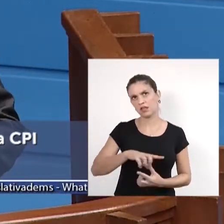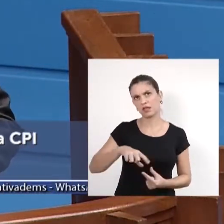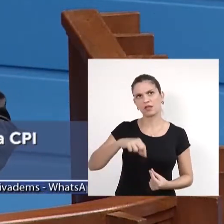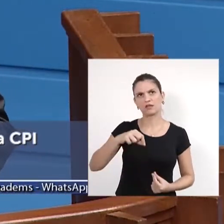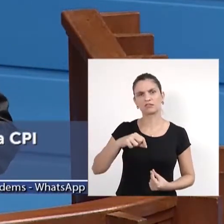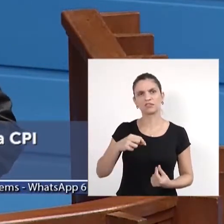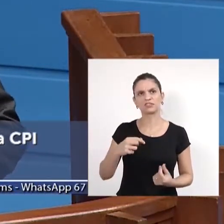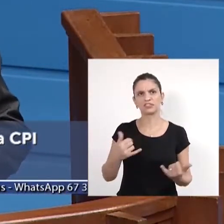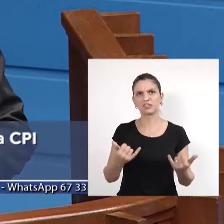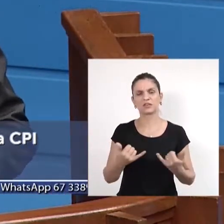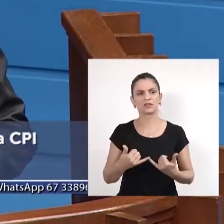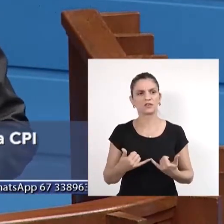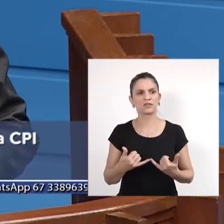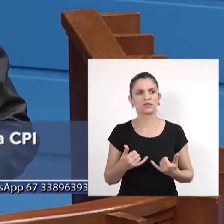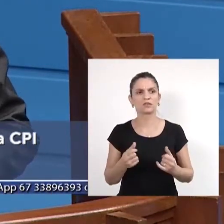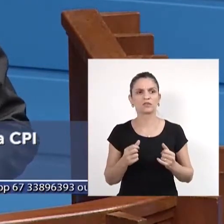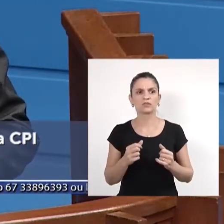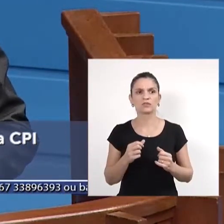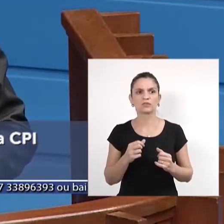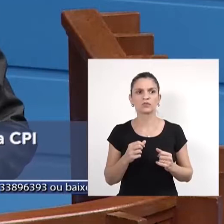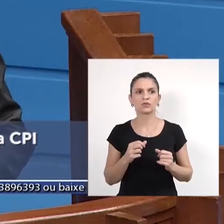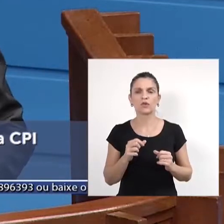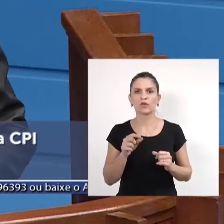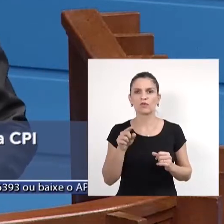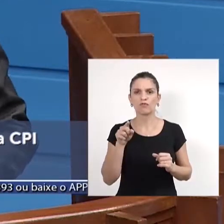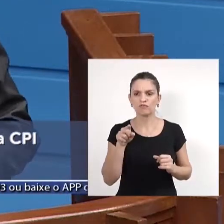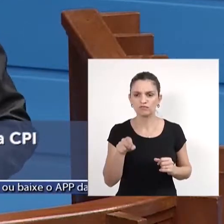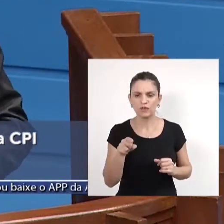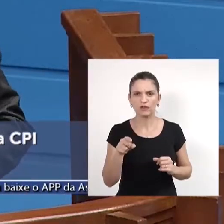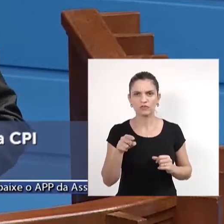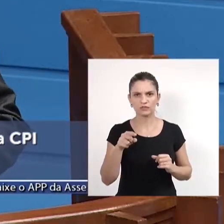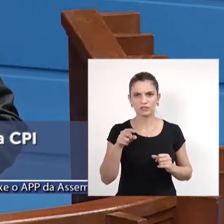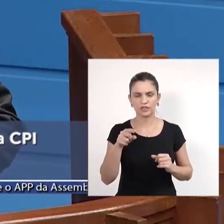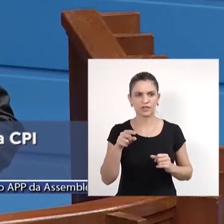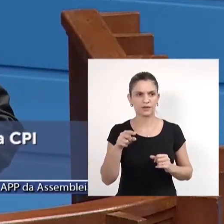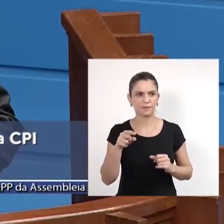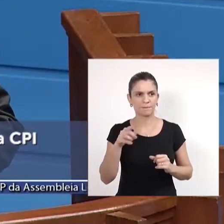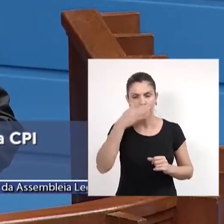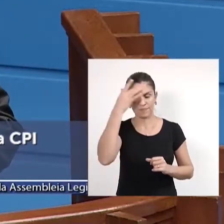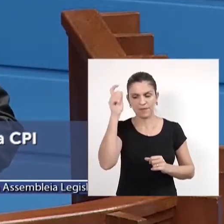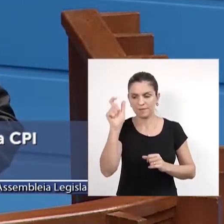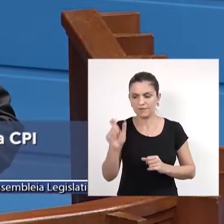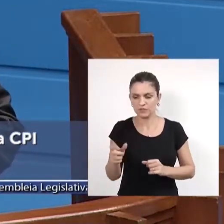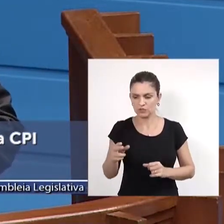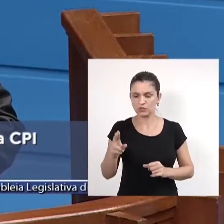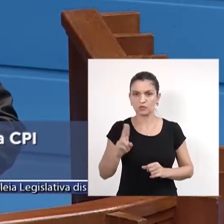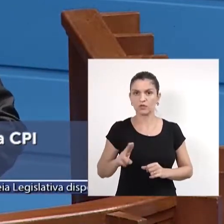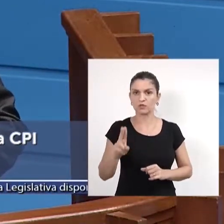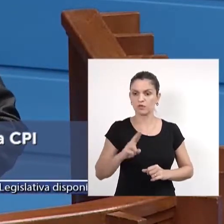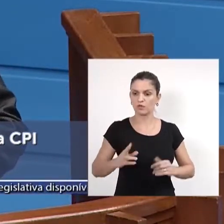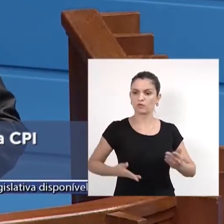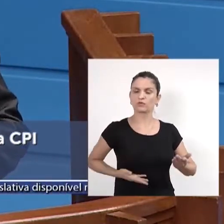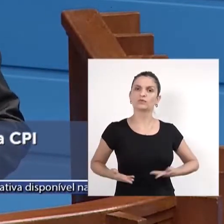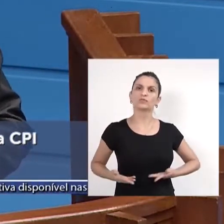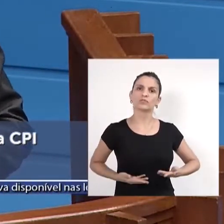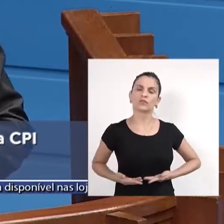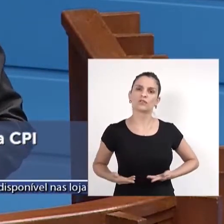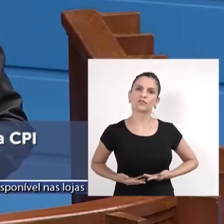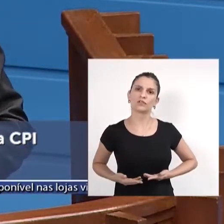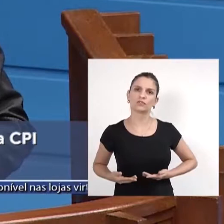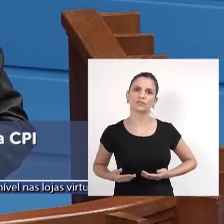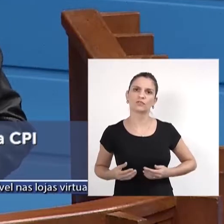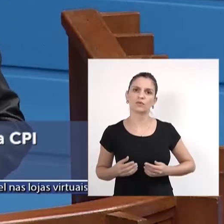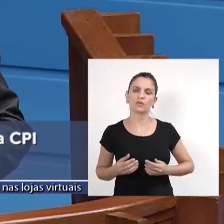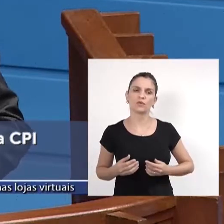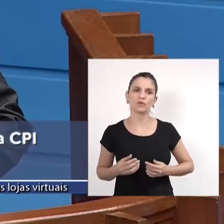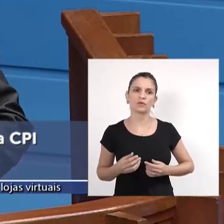ter contato e informação com a Energisa através de e-mail. Eu, por exemplo, eu não olho mais o meu e-mail, já